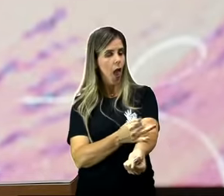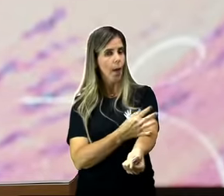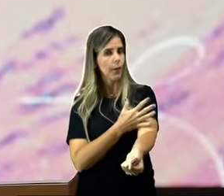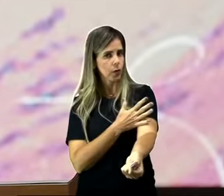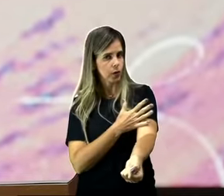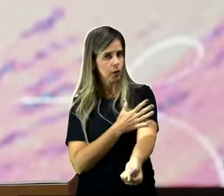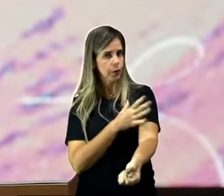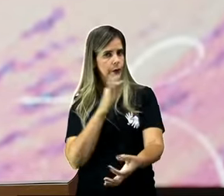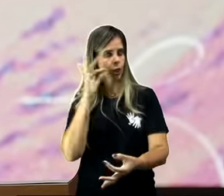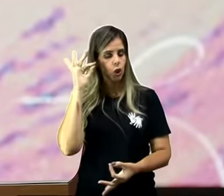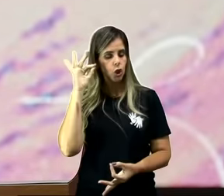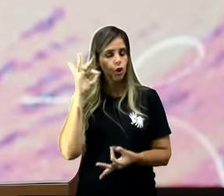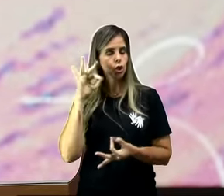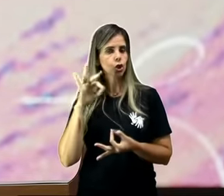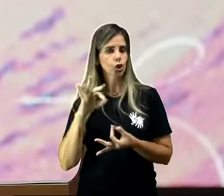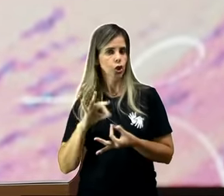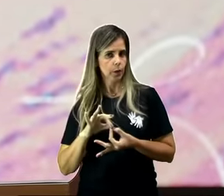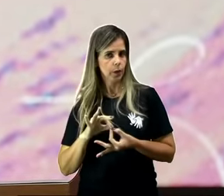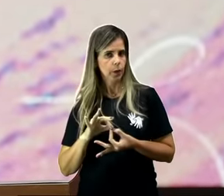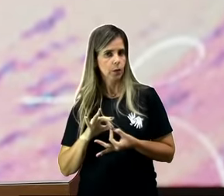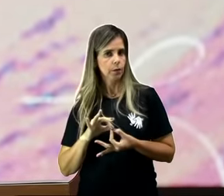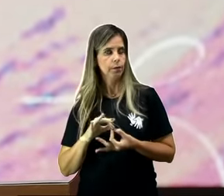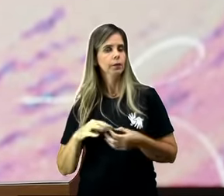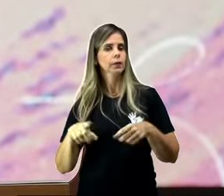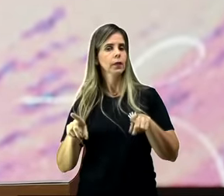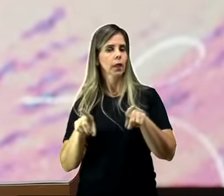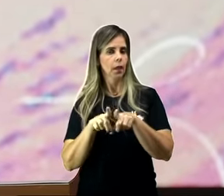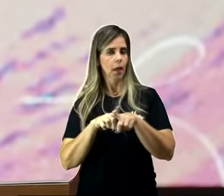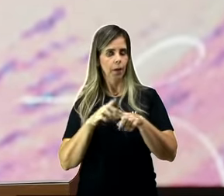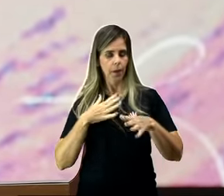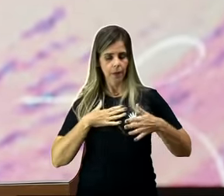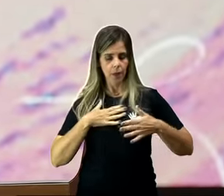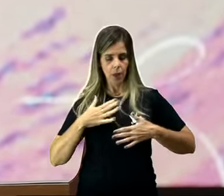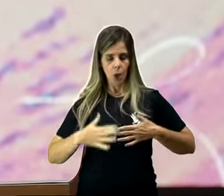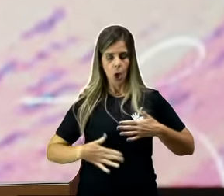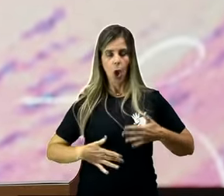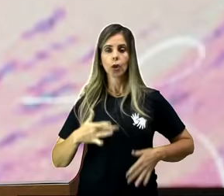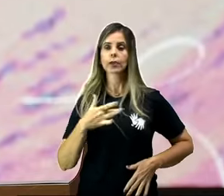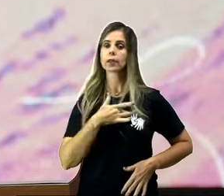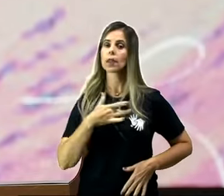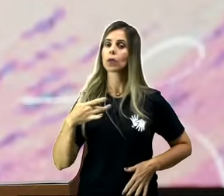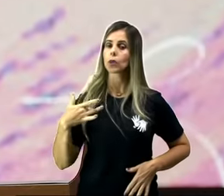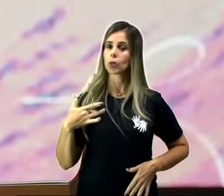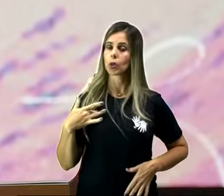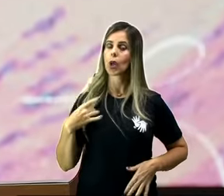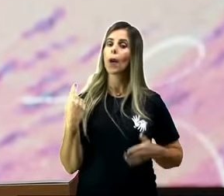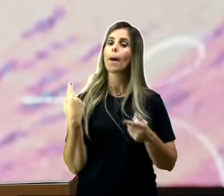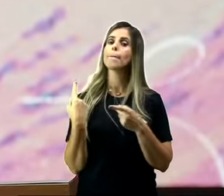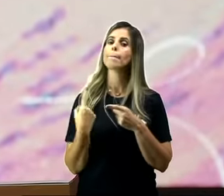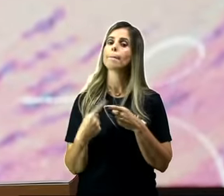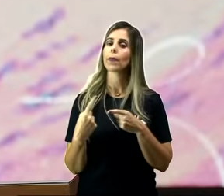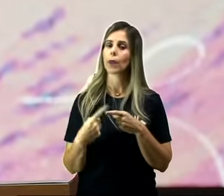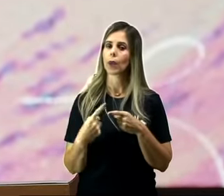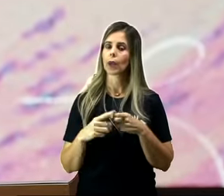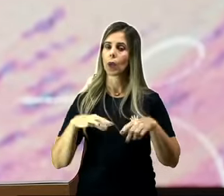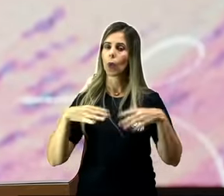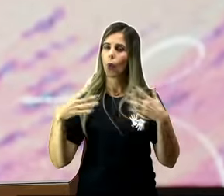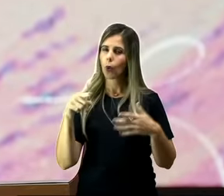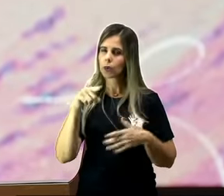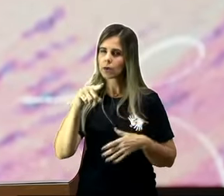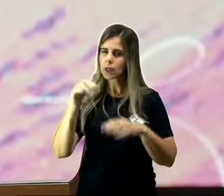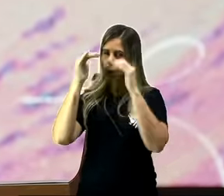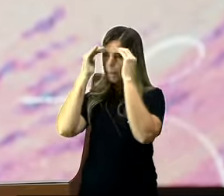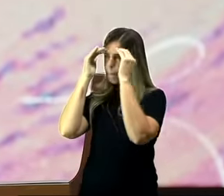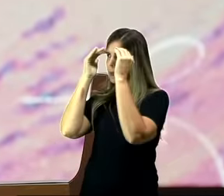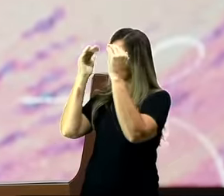espiritualmente e fisicamente. Por quê? Porque quando você estiver na direção do teu propósito, o vento vai começar a soprar.